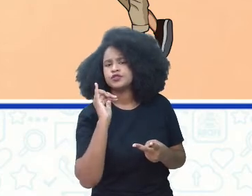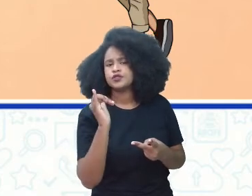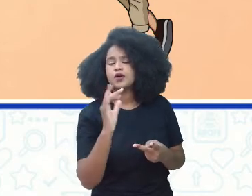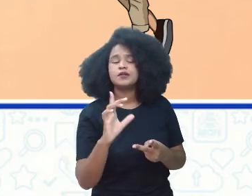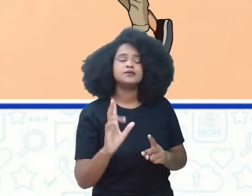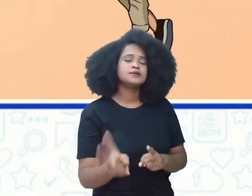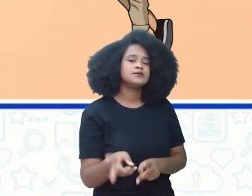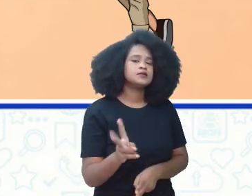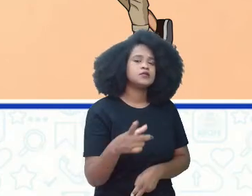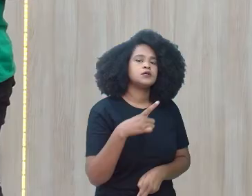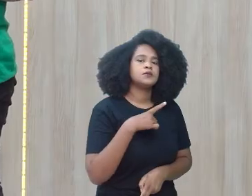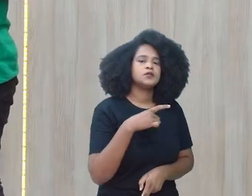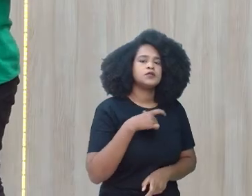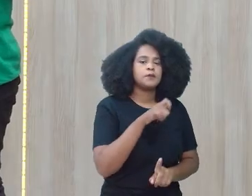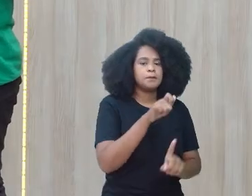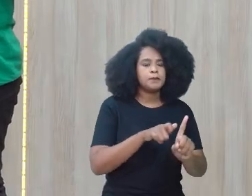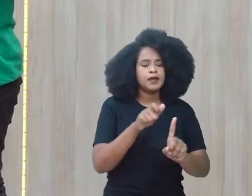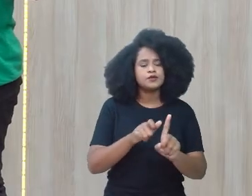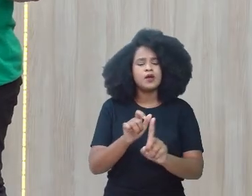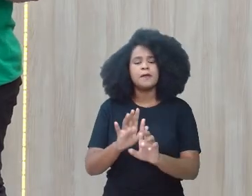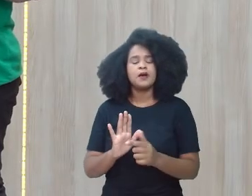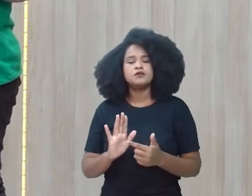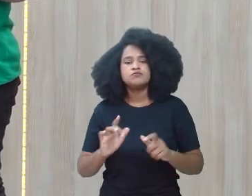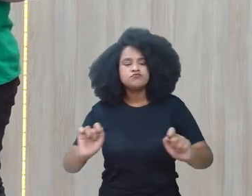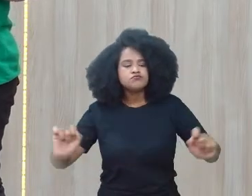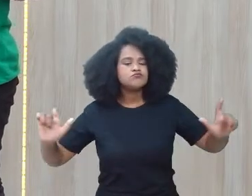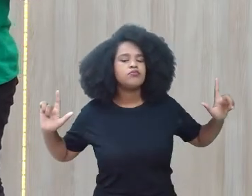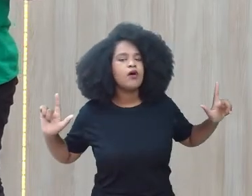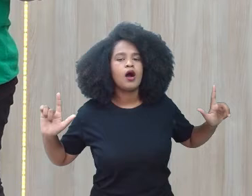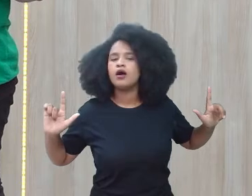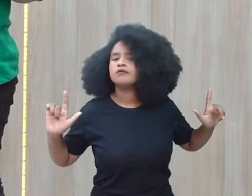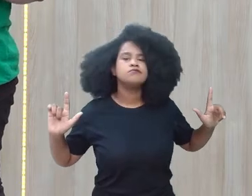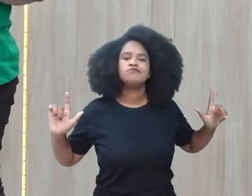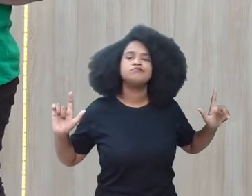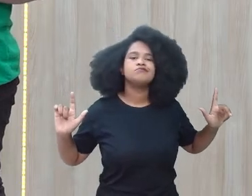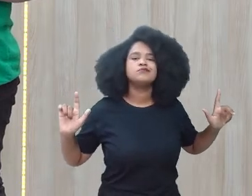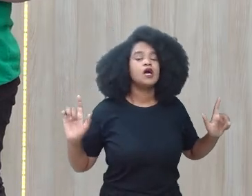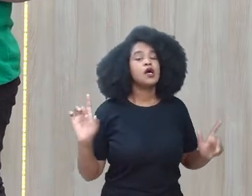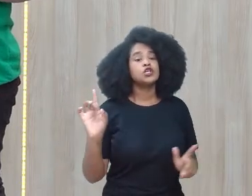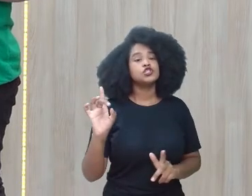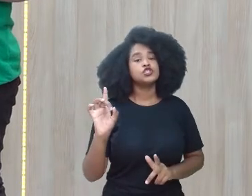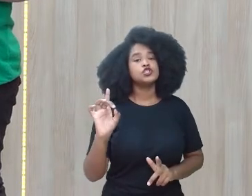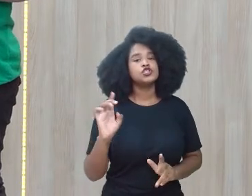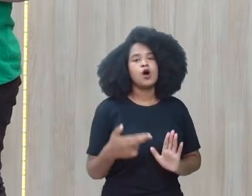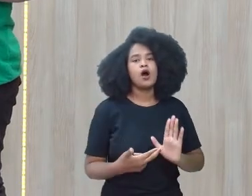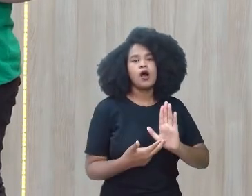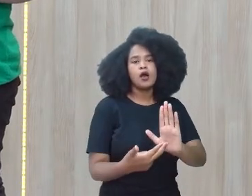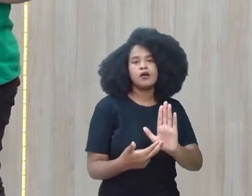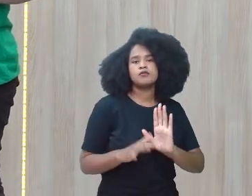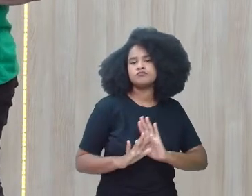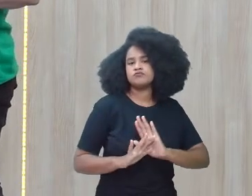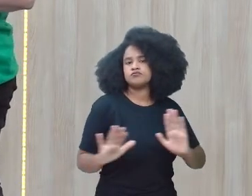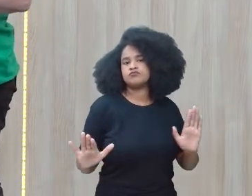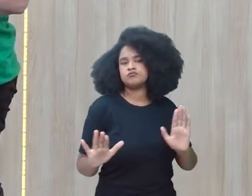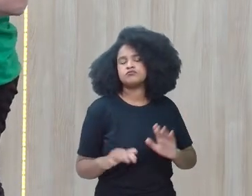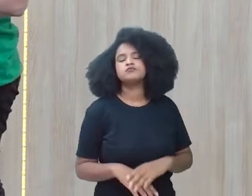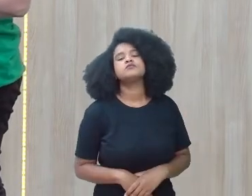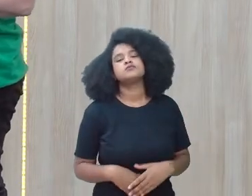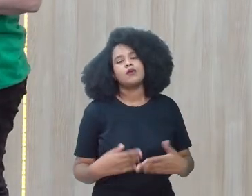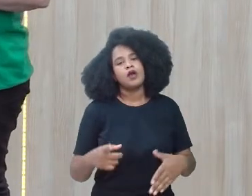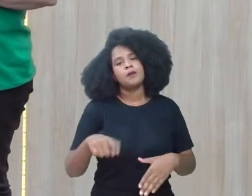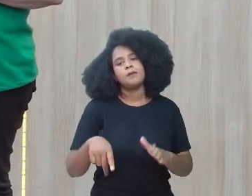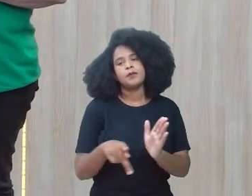sempre aqueles personagens que eles não falam, que eles estão ali apenas, né, representando. Então, esses são